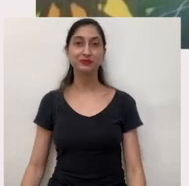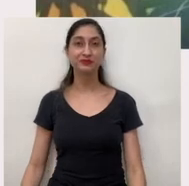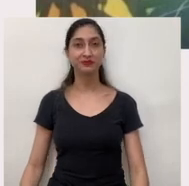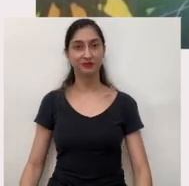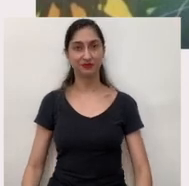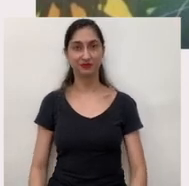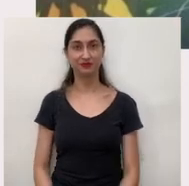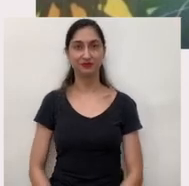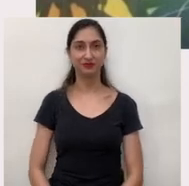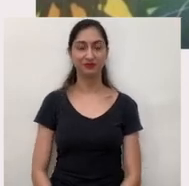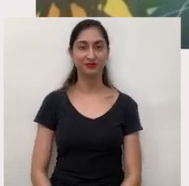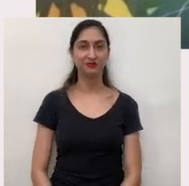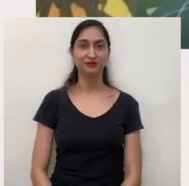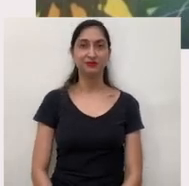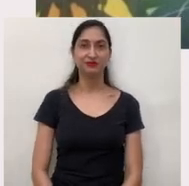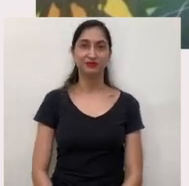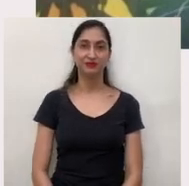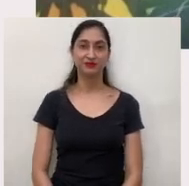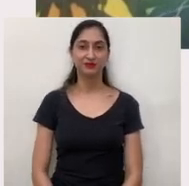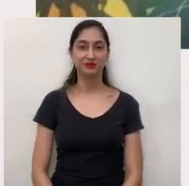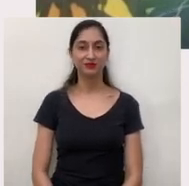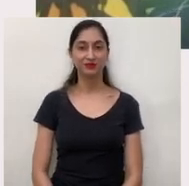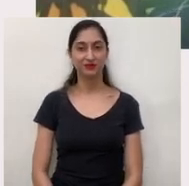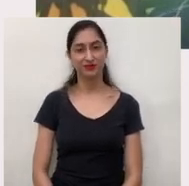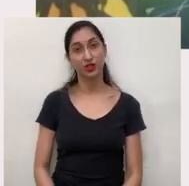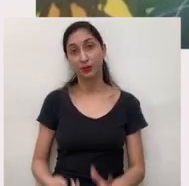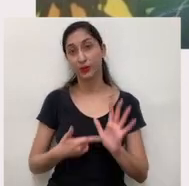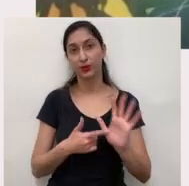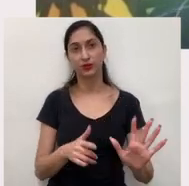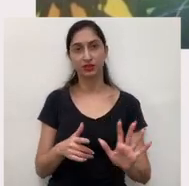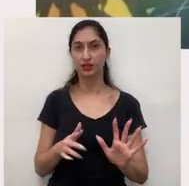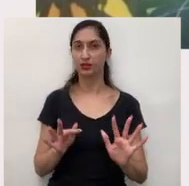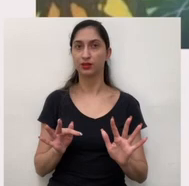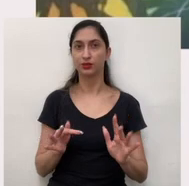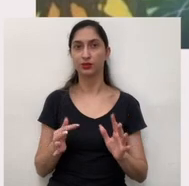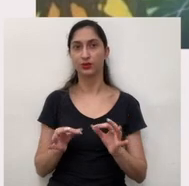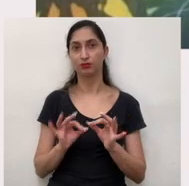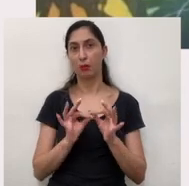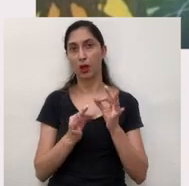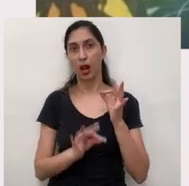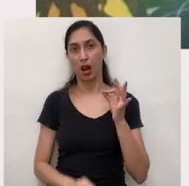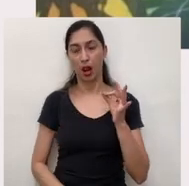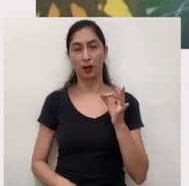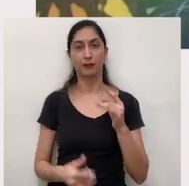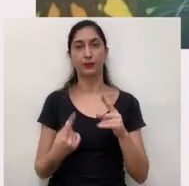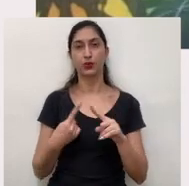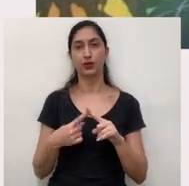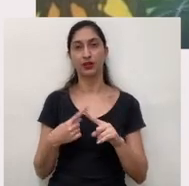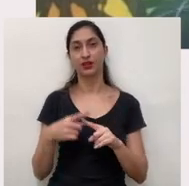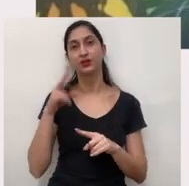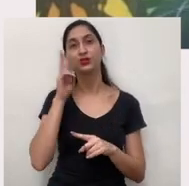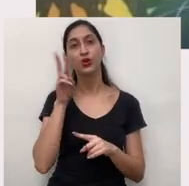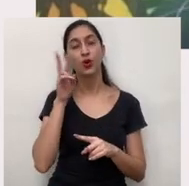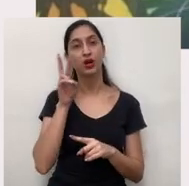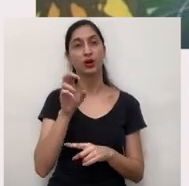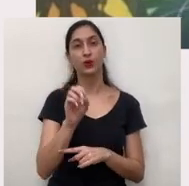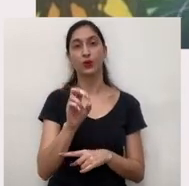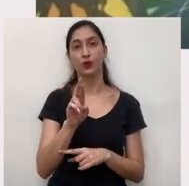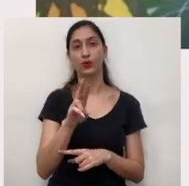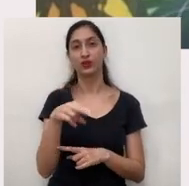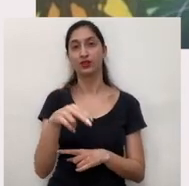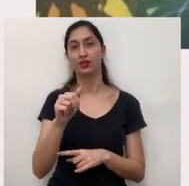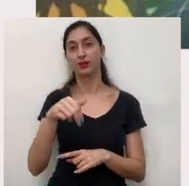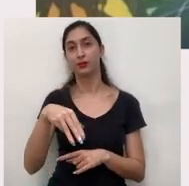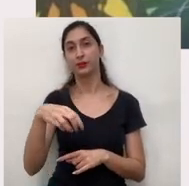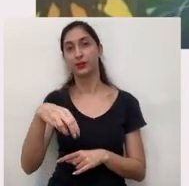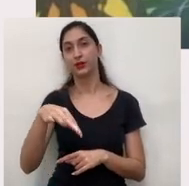Então eles apontam para essa infinitude mesmo, assim, né? Que a história do ornamento nos